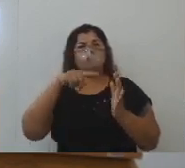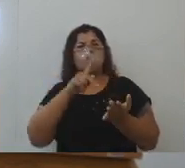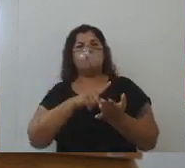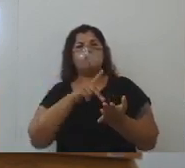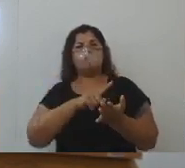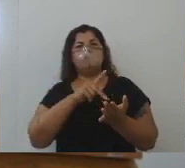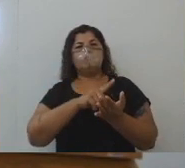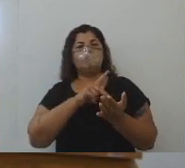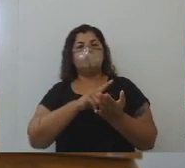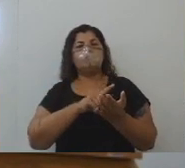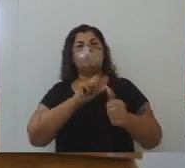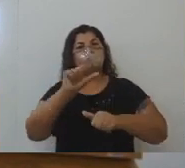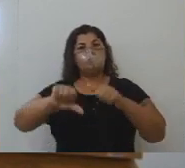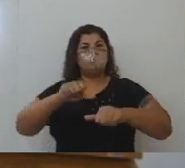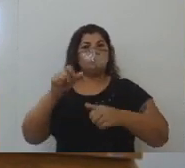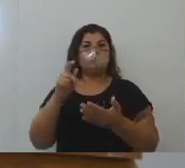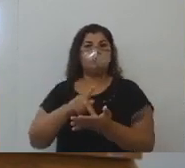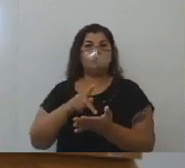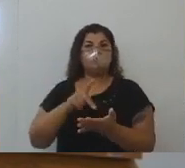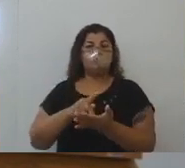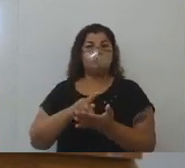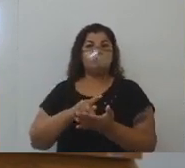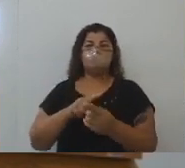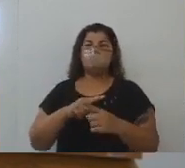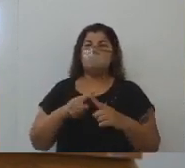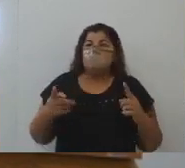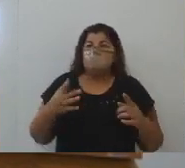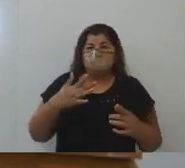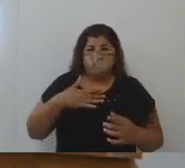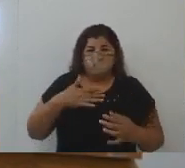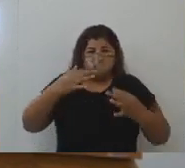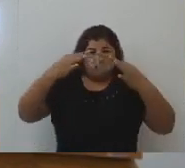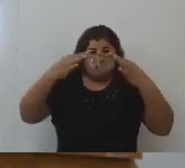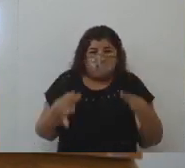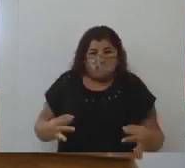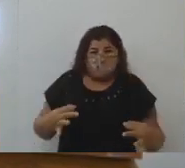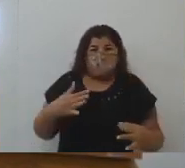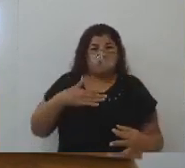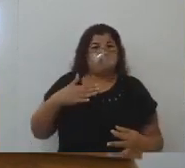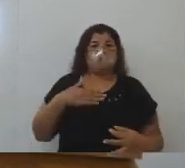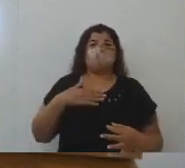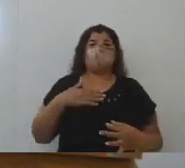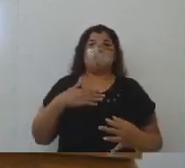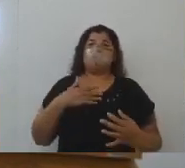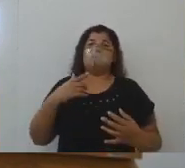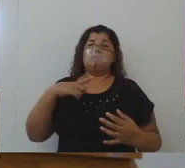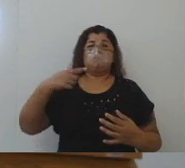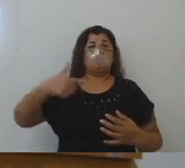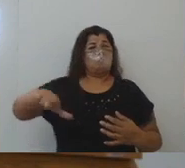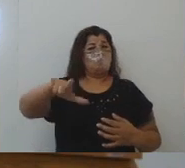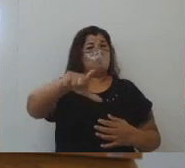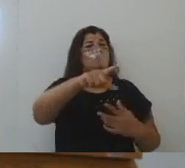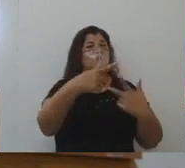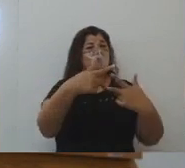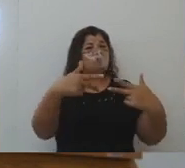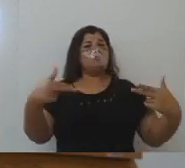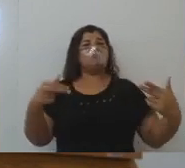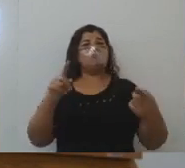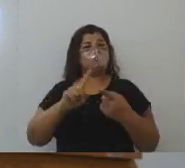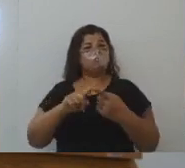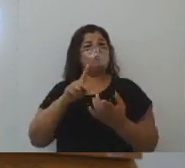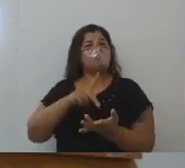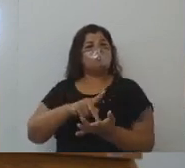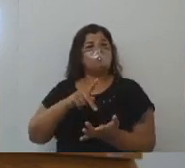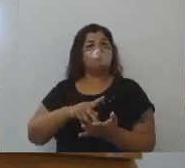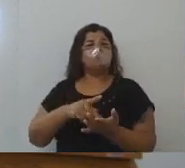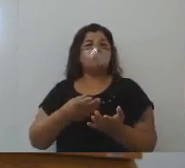para transformar essa realidade. Só que será que a minha verdade é a única verdade que existe? Ou será que no decorrer da vida eu não vou